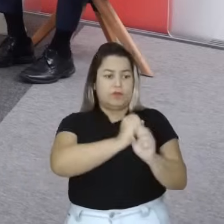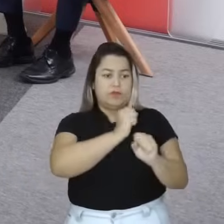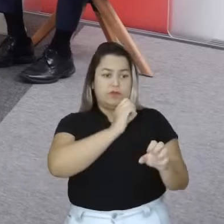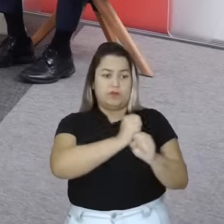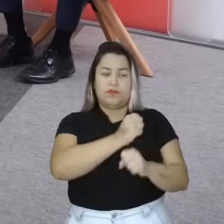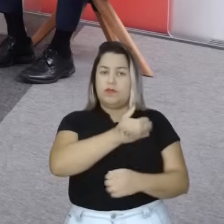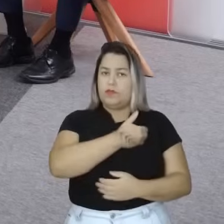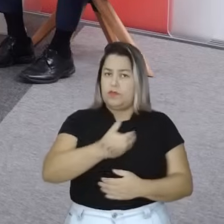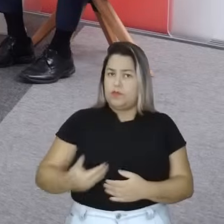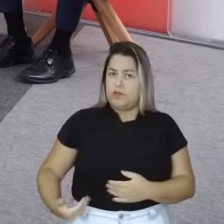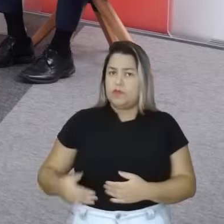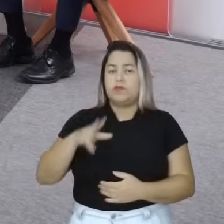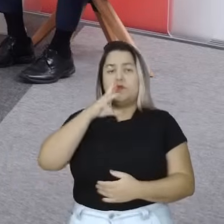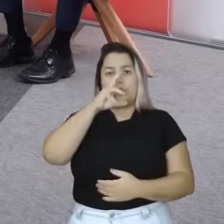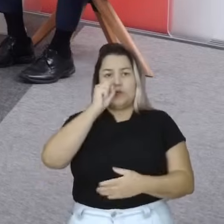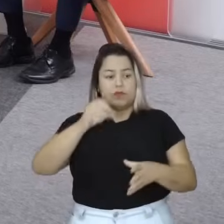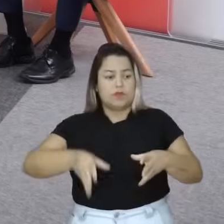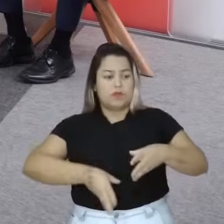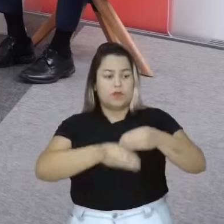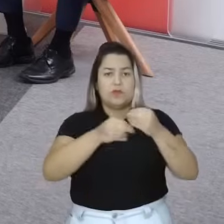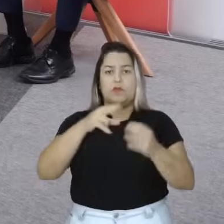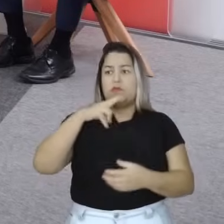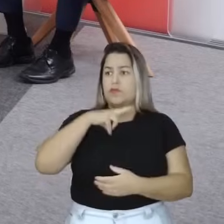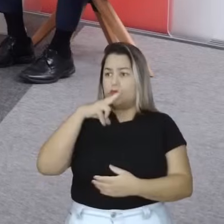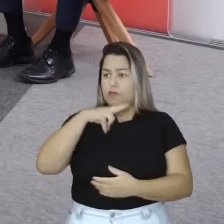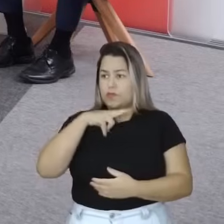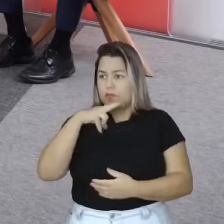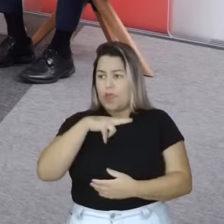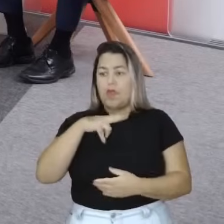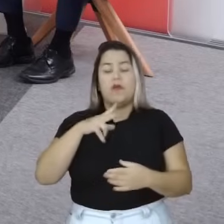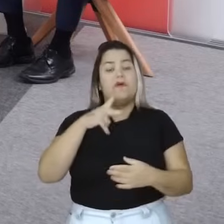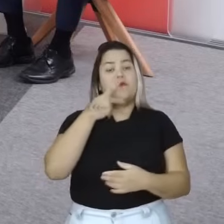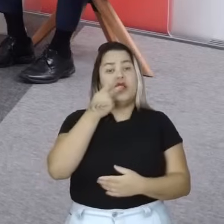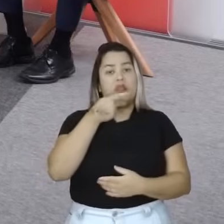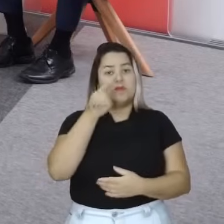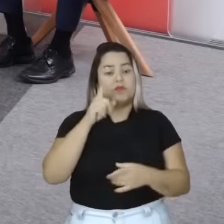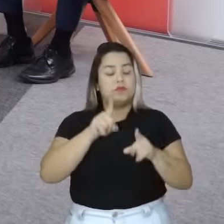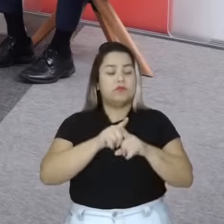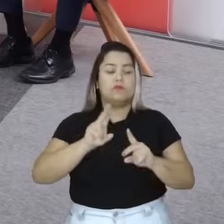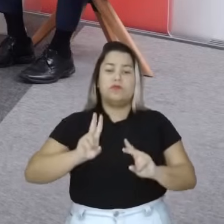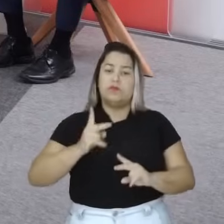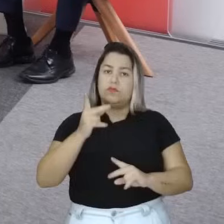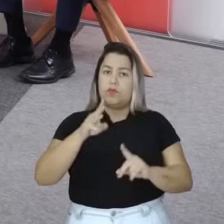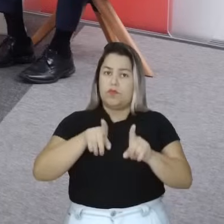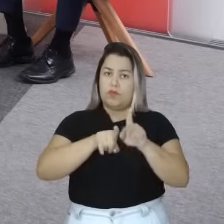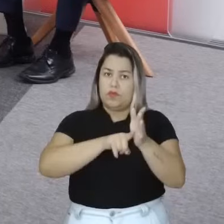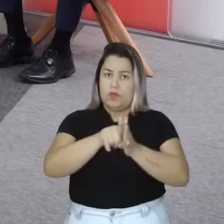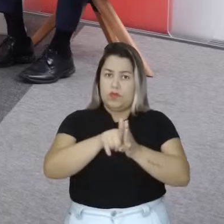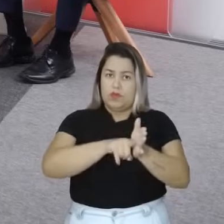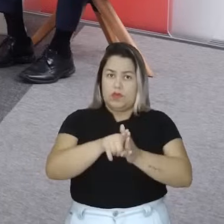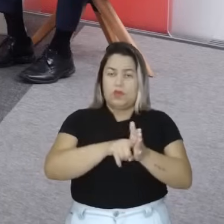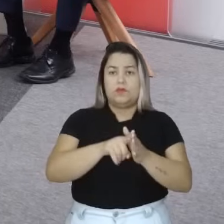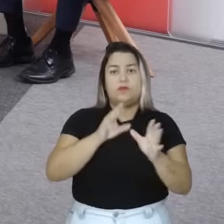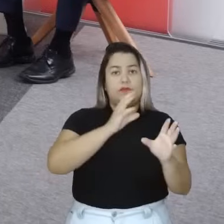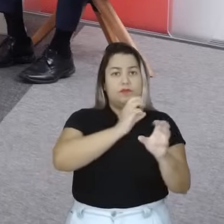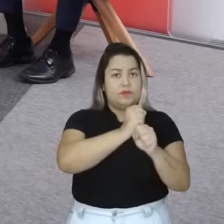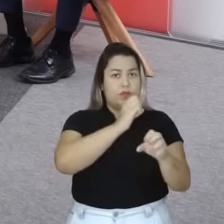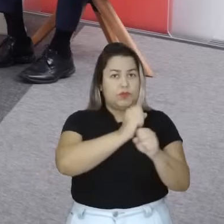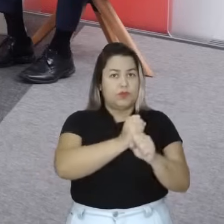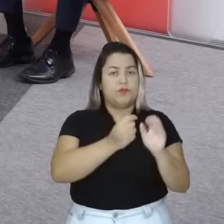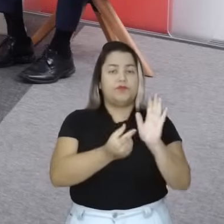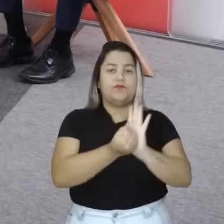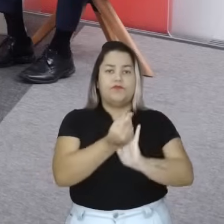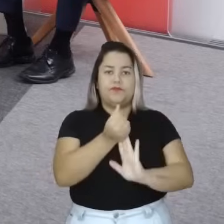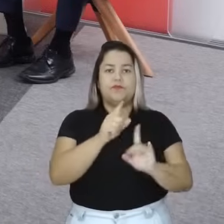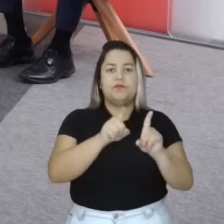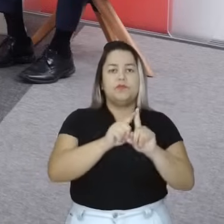público e a forte inserção da iniciativa privada. Vale lembrar que o plano orçamentário de Bolsonaro foi elaborado após o início do chamado